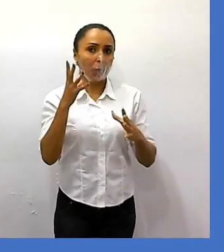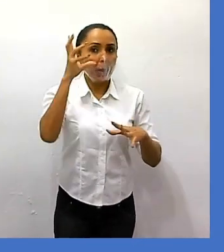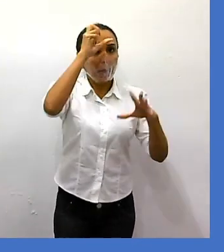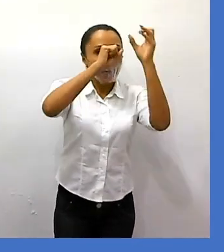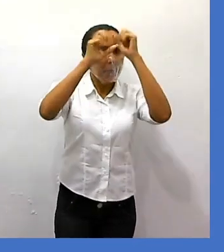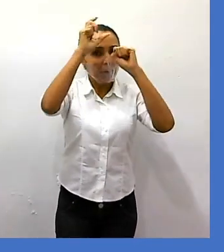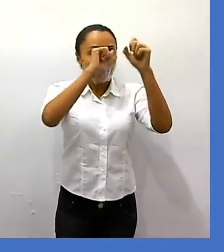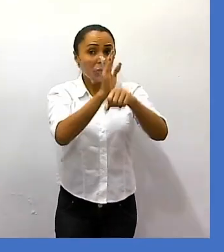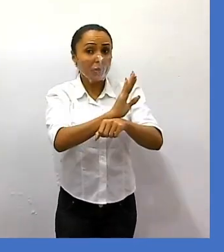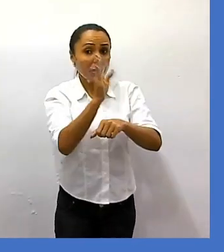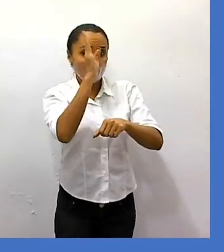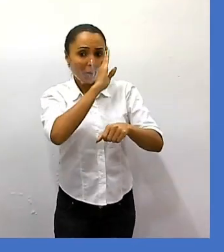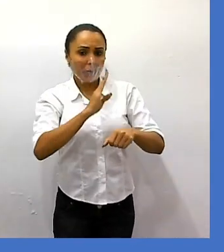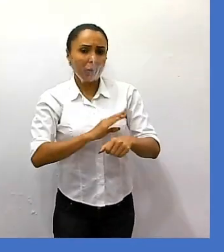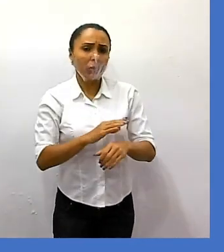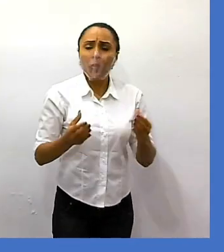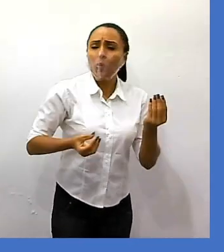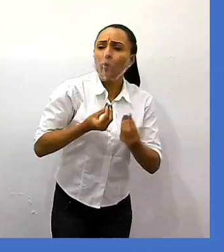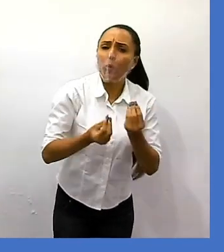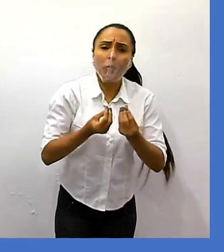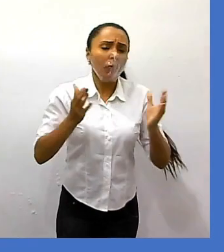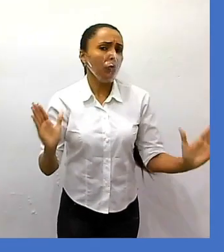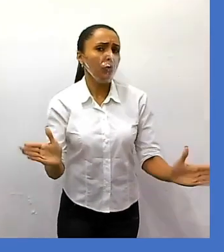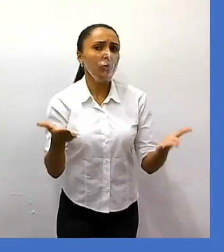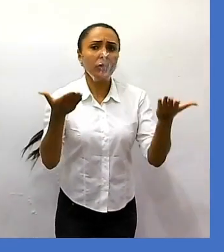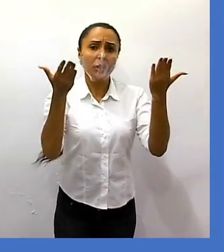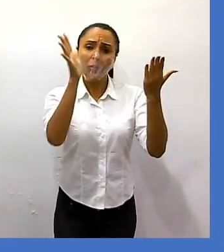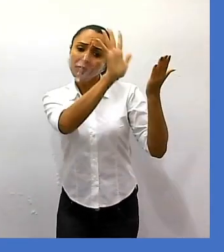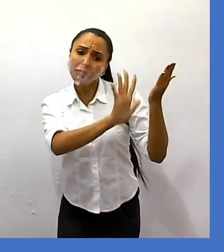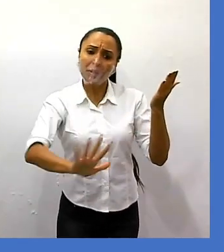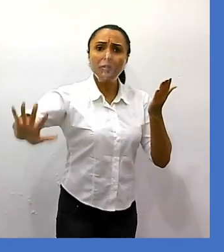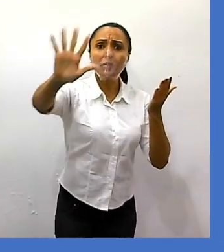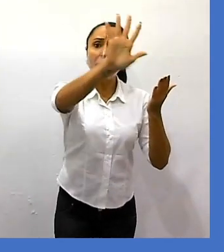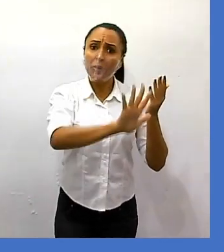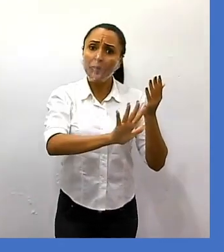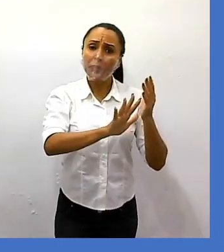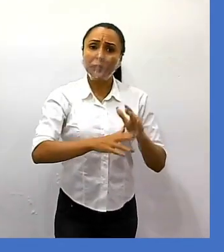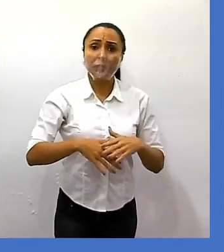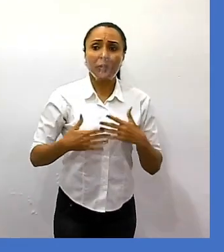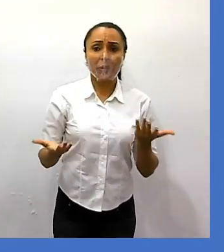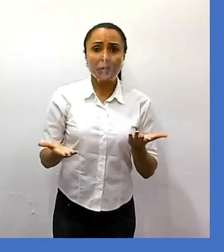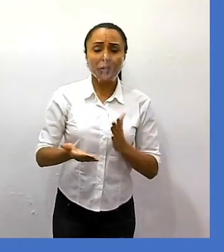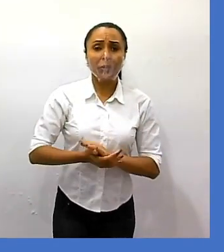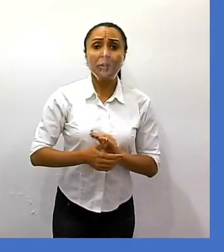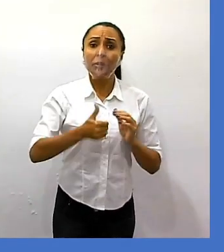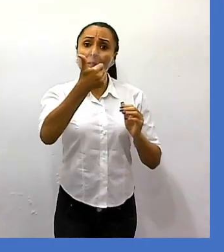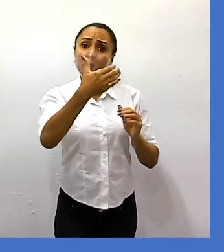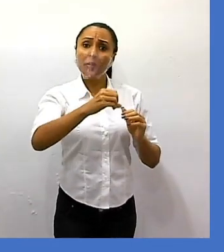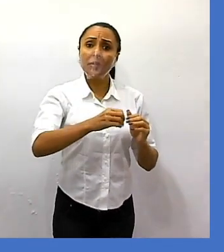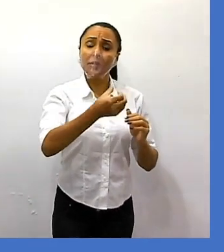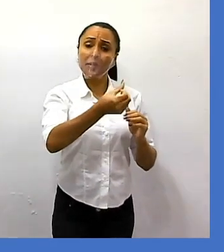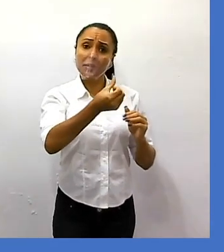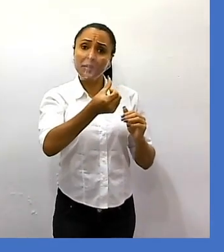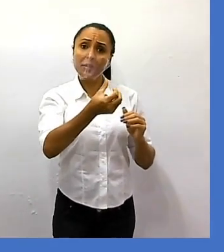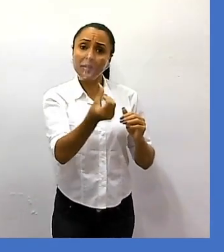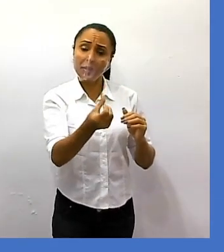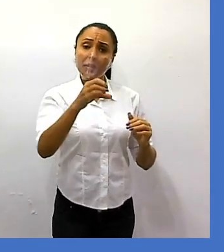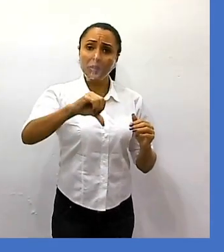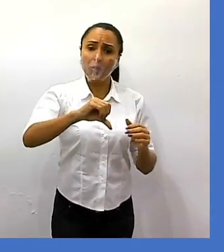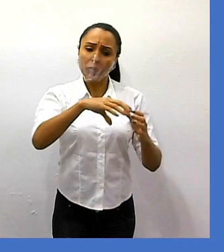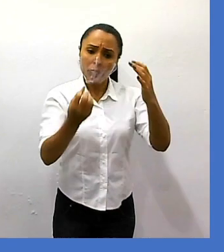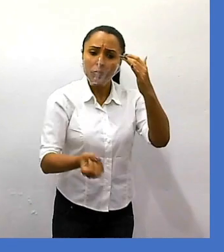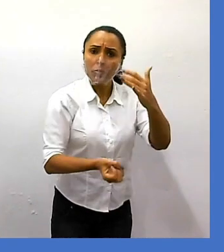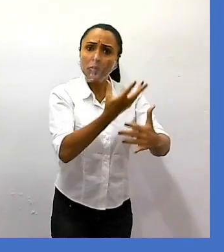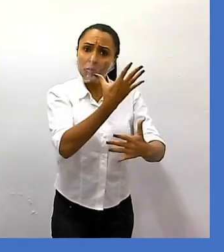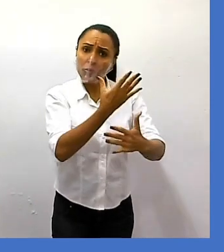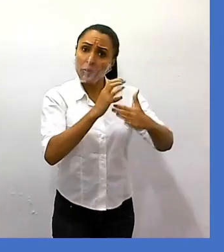ver como foi o estímulo à produção nacional. Então, olha só, em 1969, foi criada